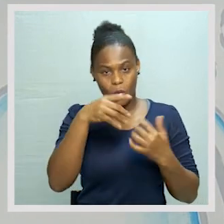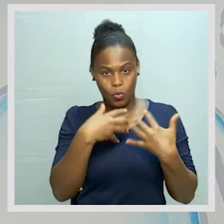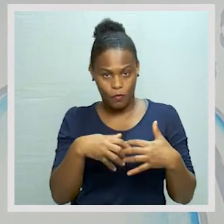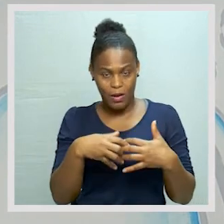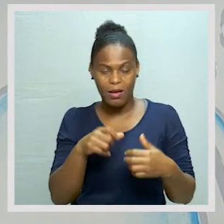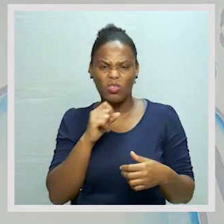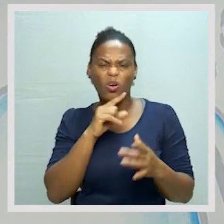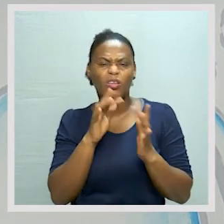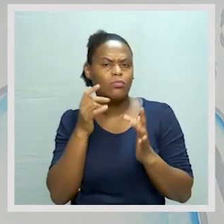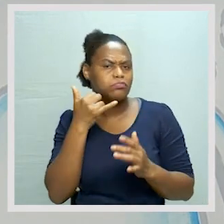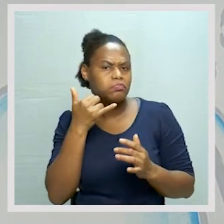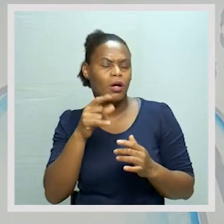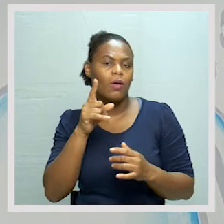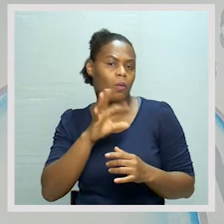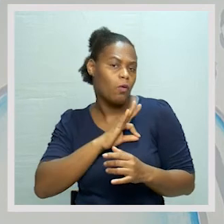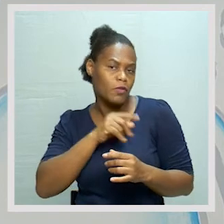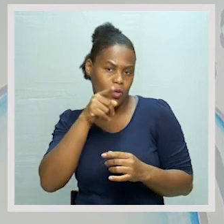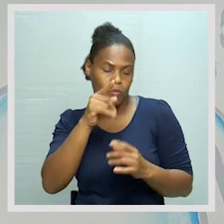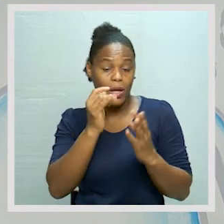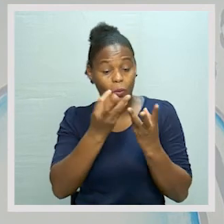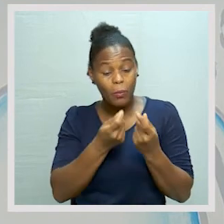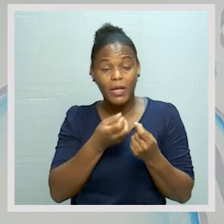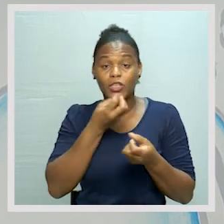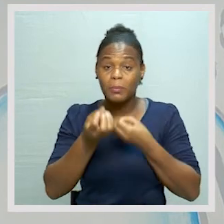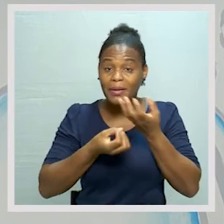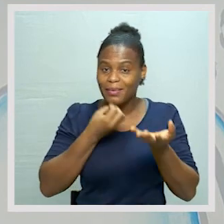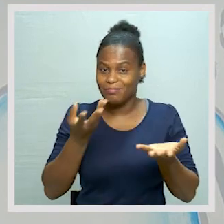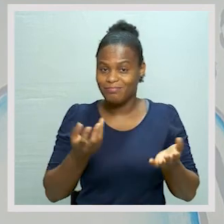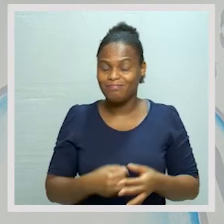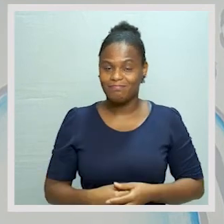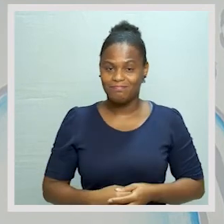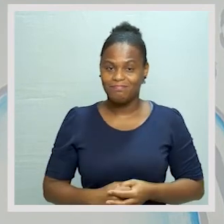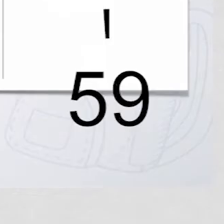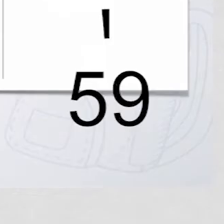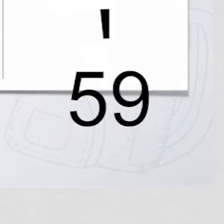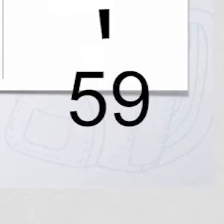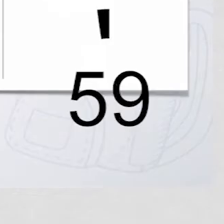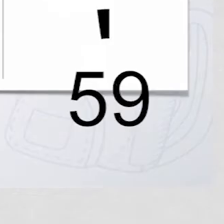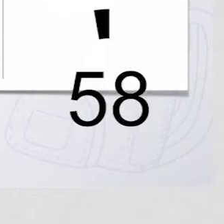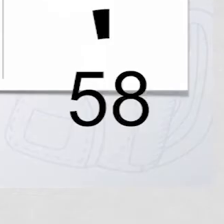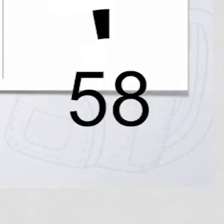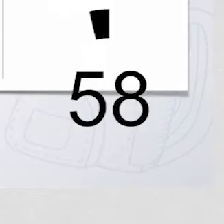dúvidas, podem contactar os vossos professores de economia para esclarecer.